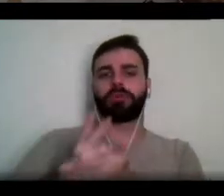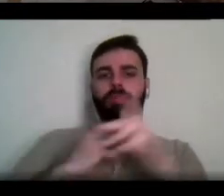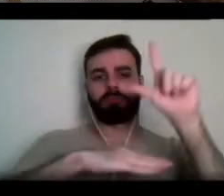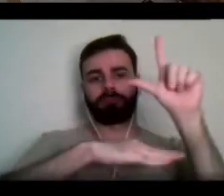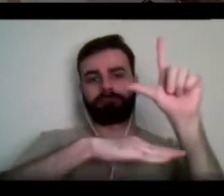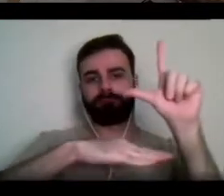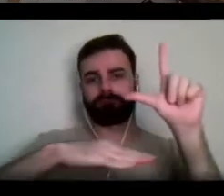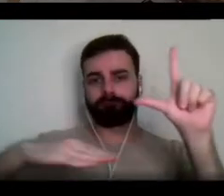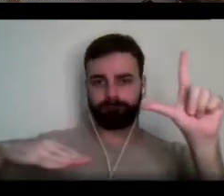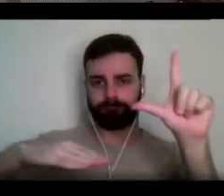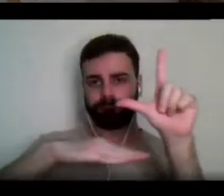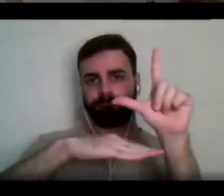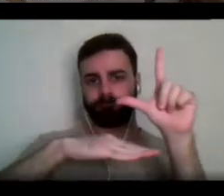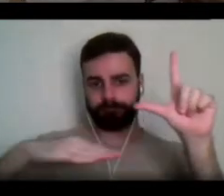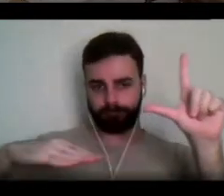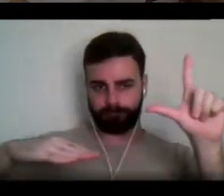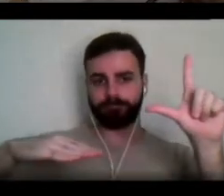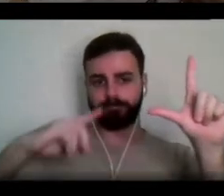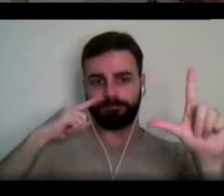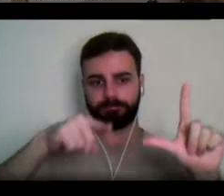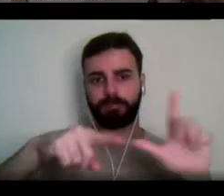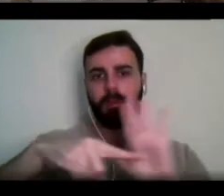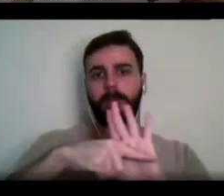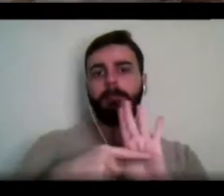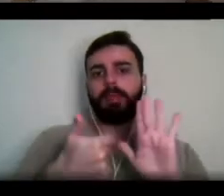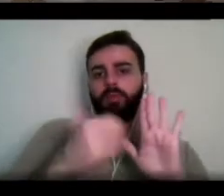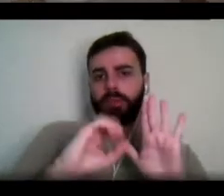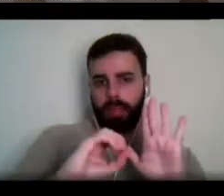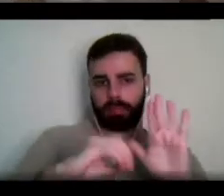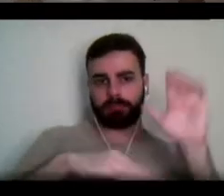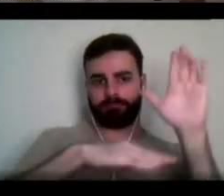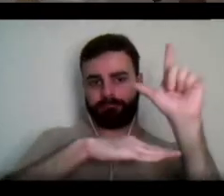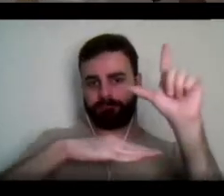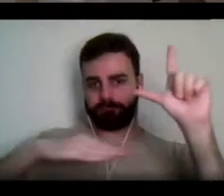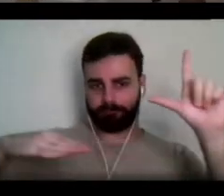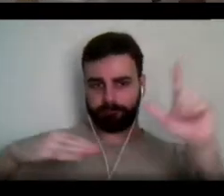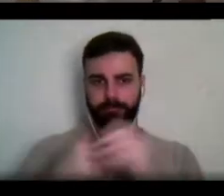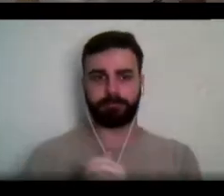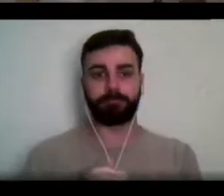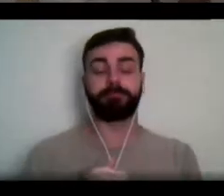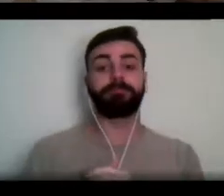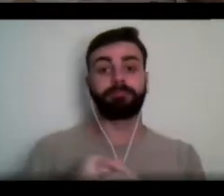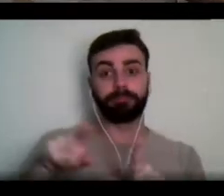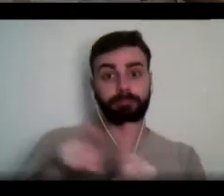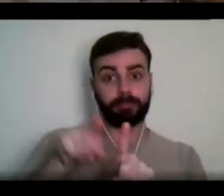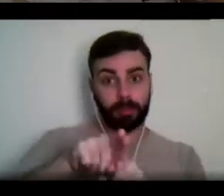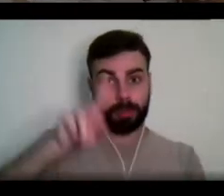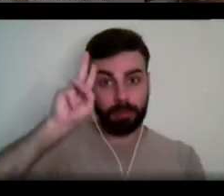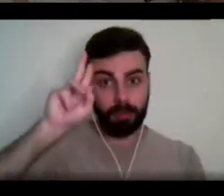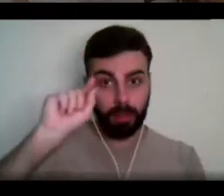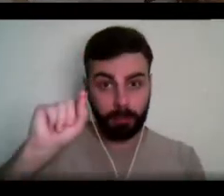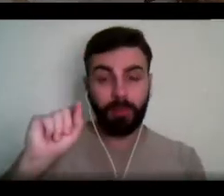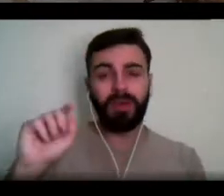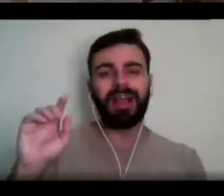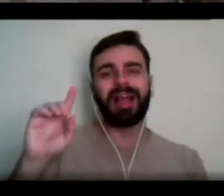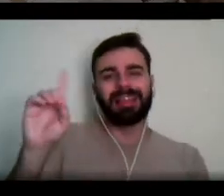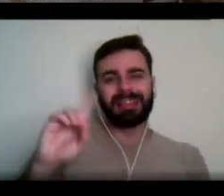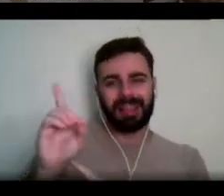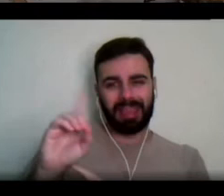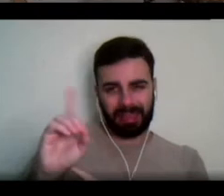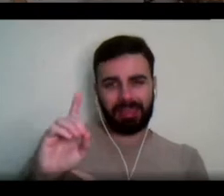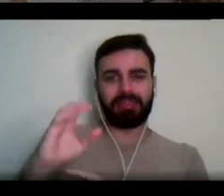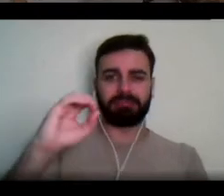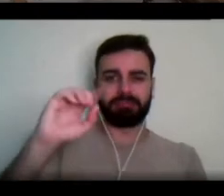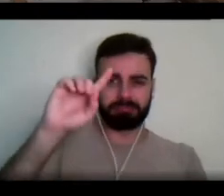menos 10, isso aqui é 10 metros por segundo. Tá aqui o gráfico da aceleração em função do tempo. E, de novo, né,